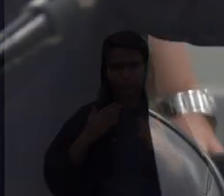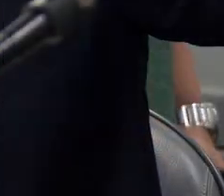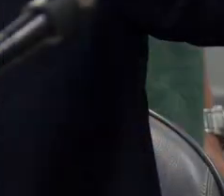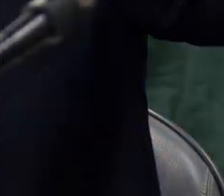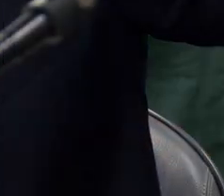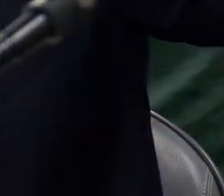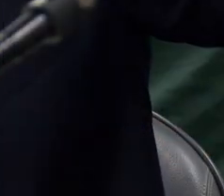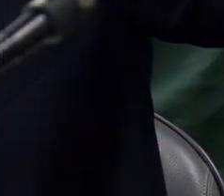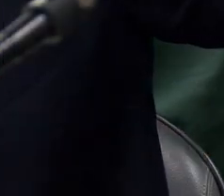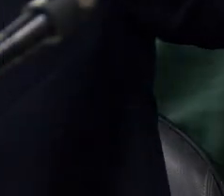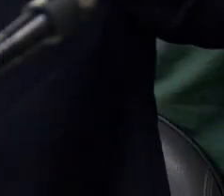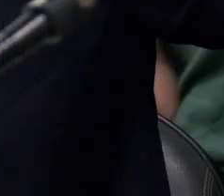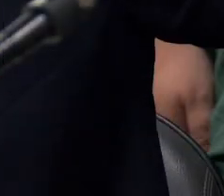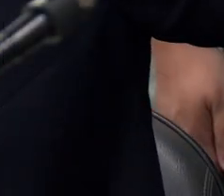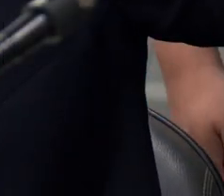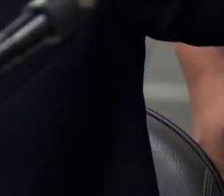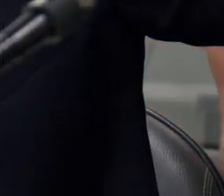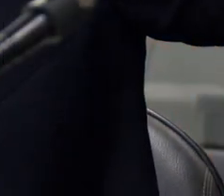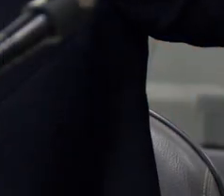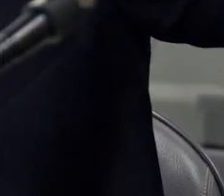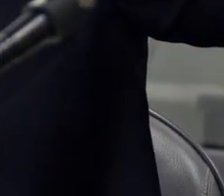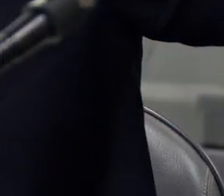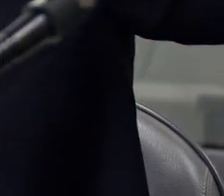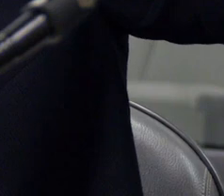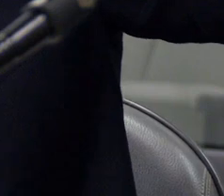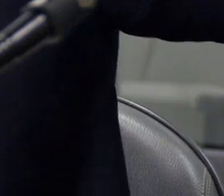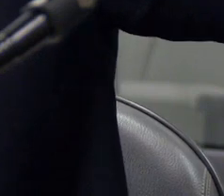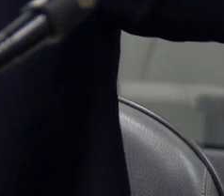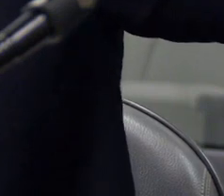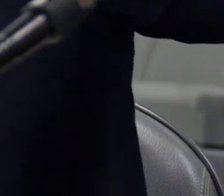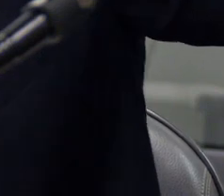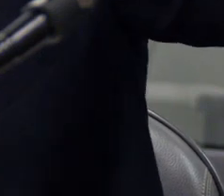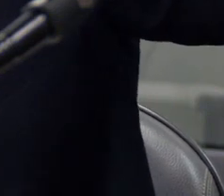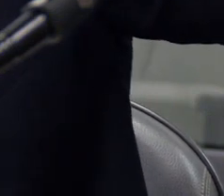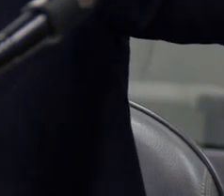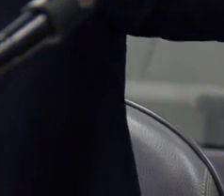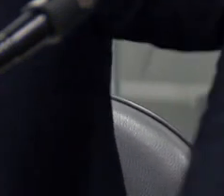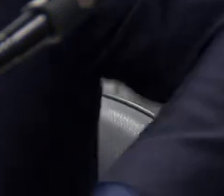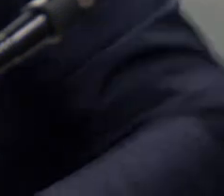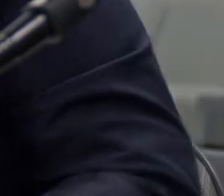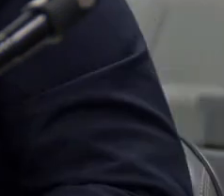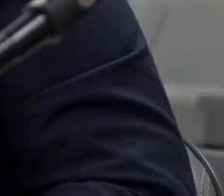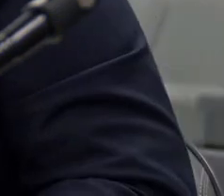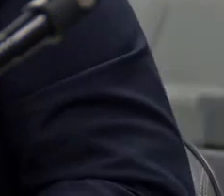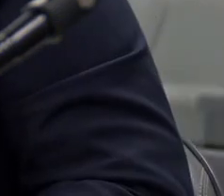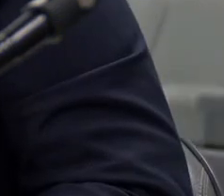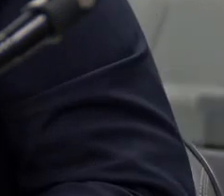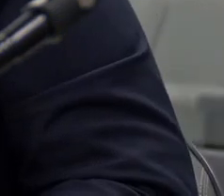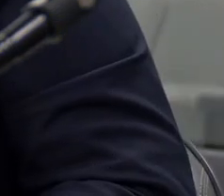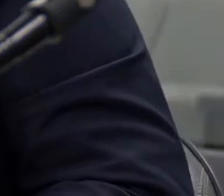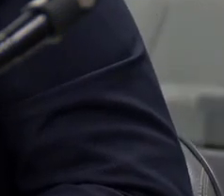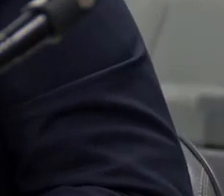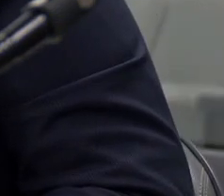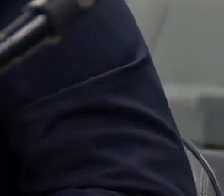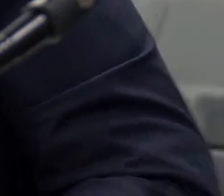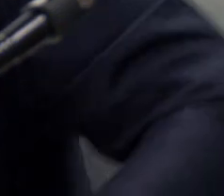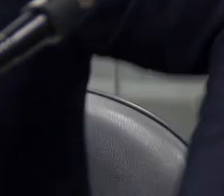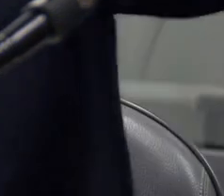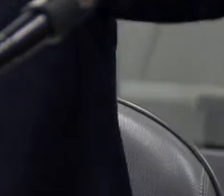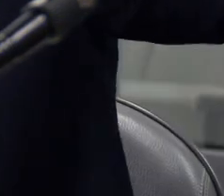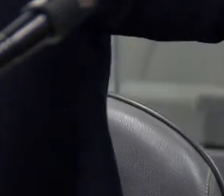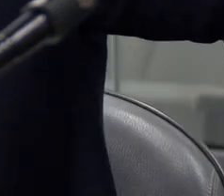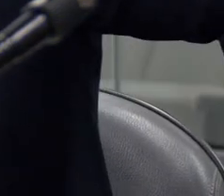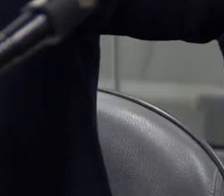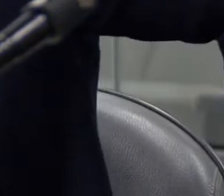de jovem nunca tinha exercido um cargo público na oportunidade veio de me